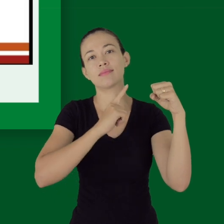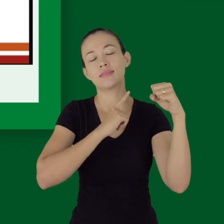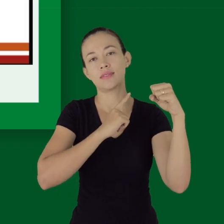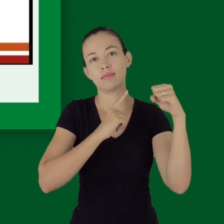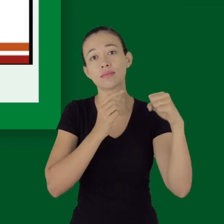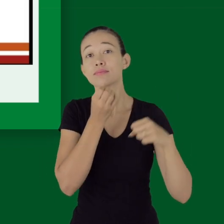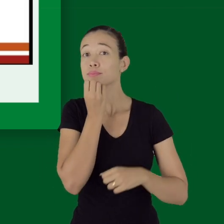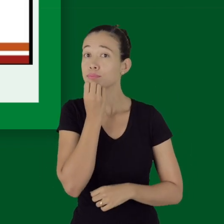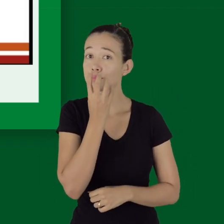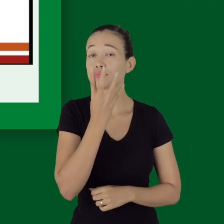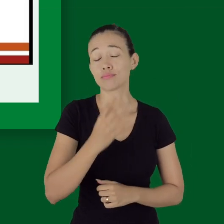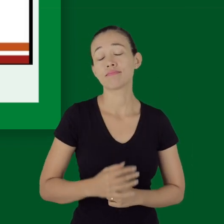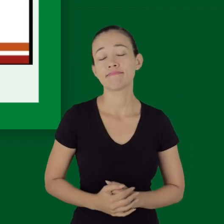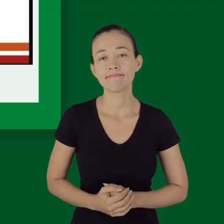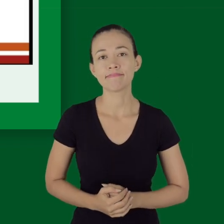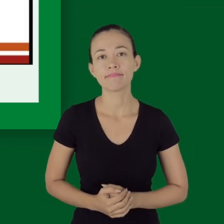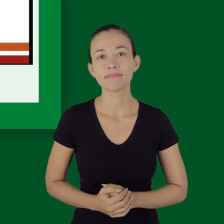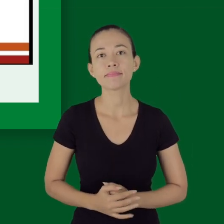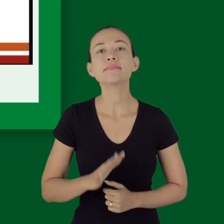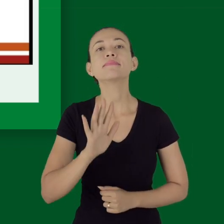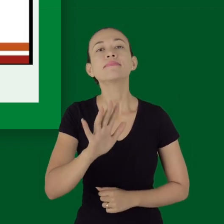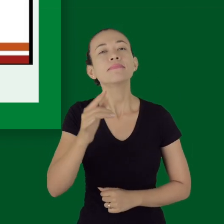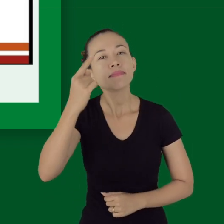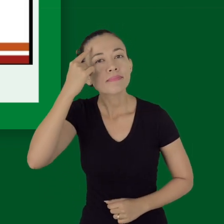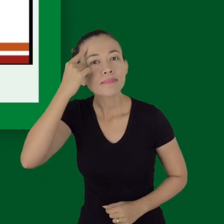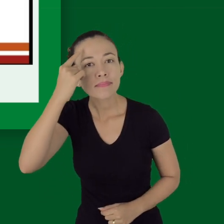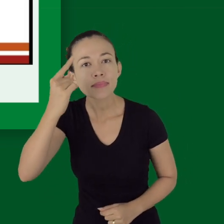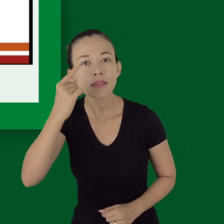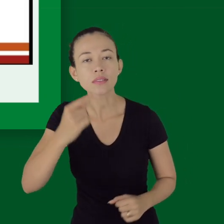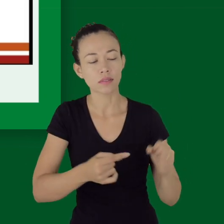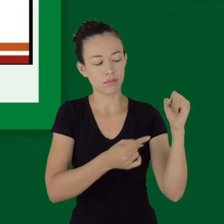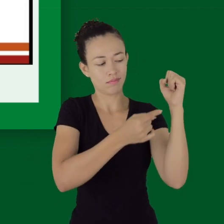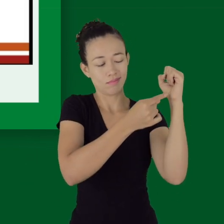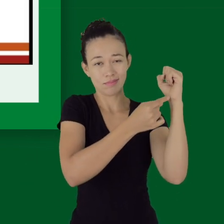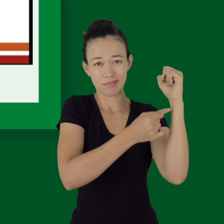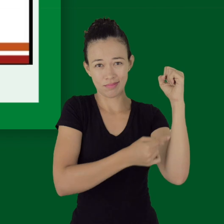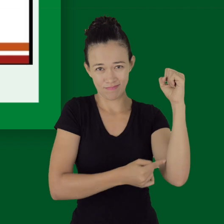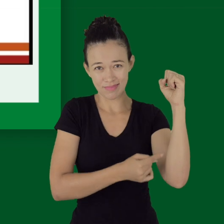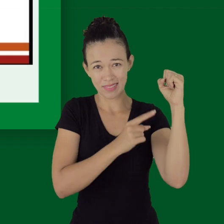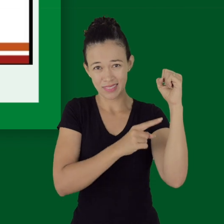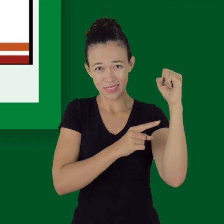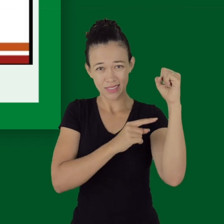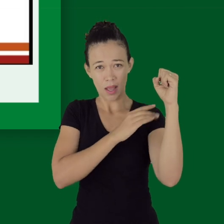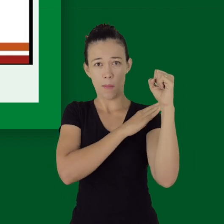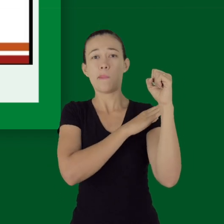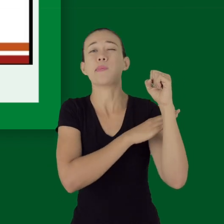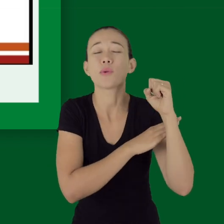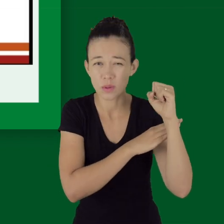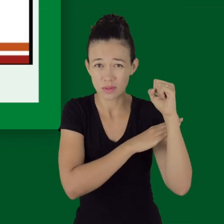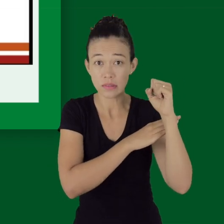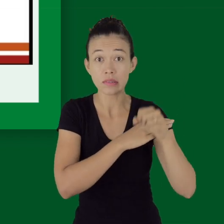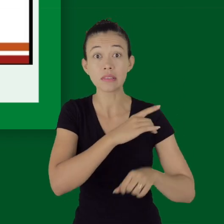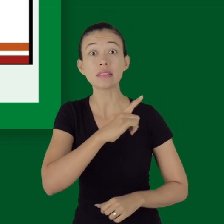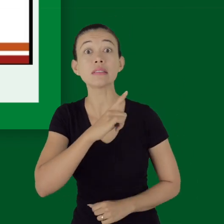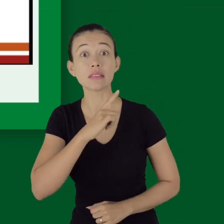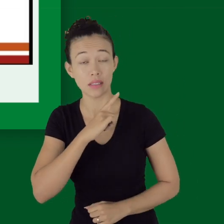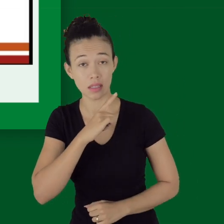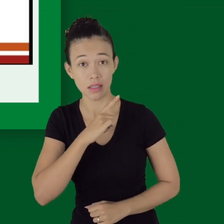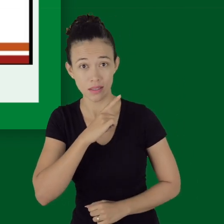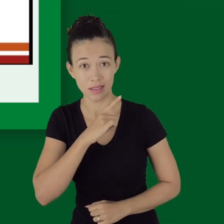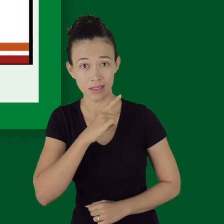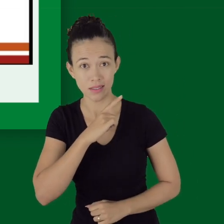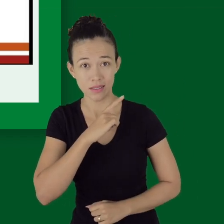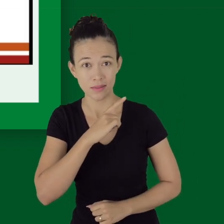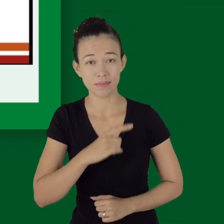desse espaço subaracnoide, eu posso estar levando, inclusive, processo infeccioso para dentro da calota craniana, porque esse líquor